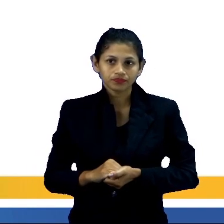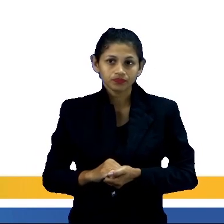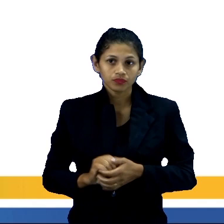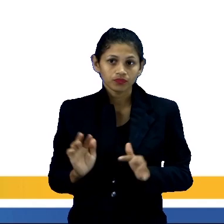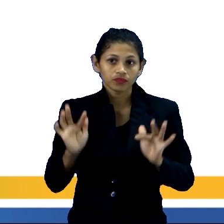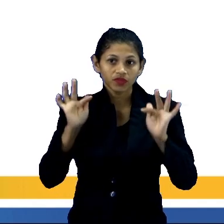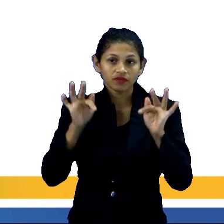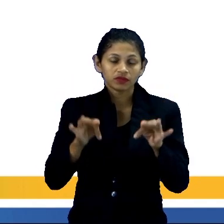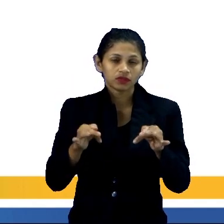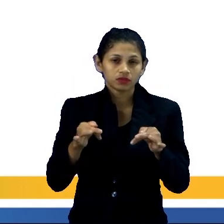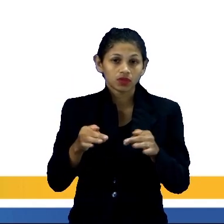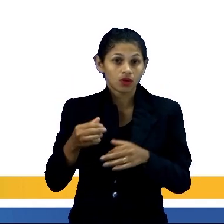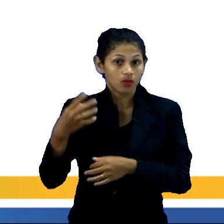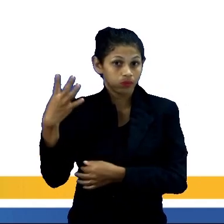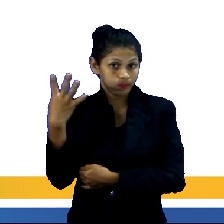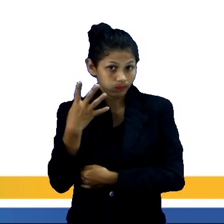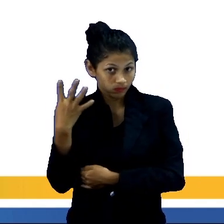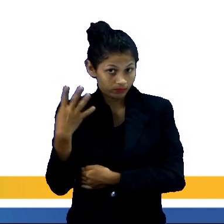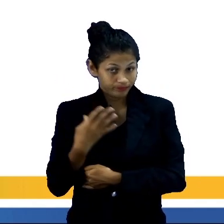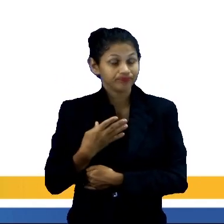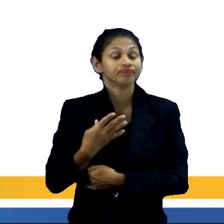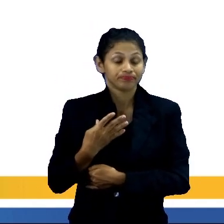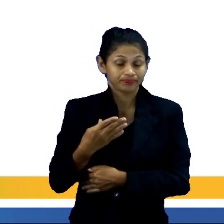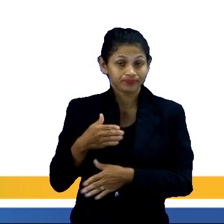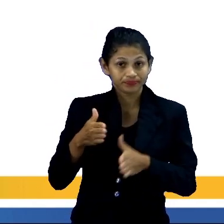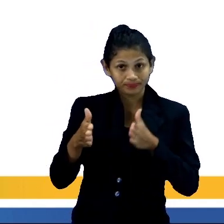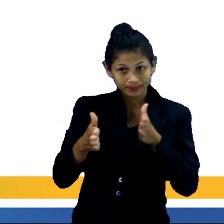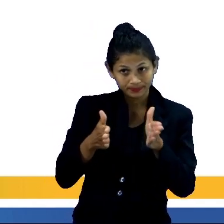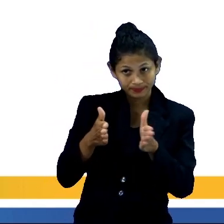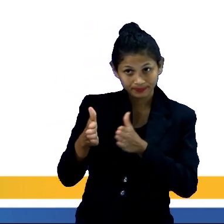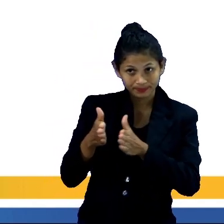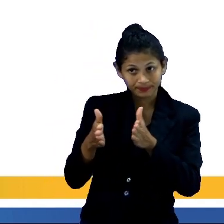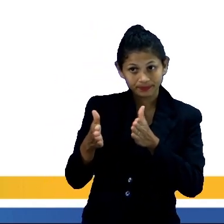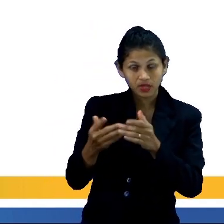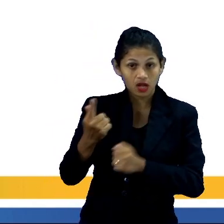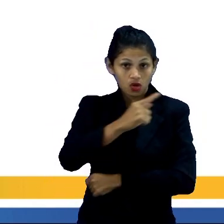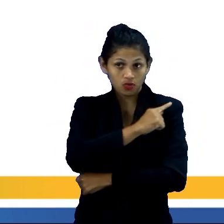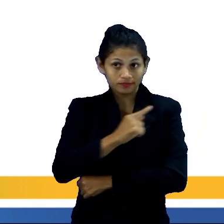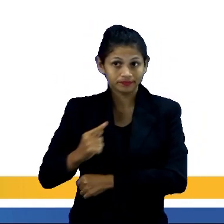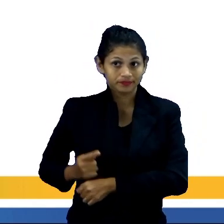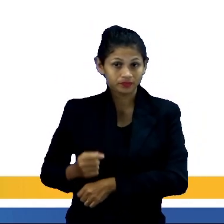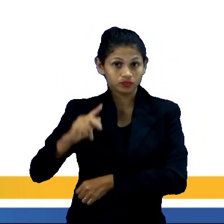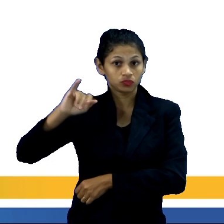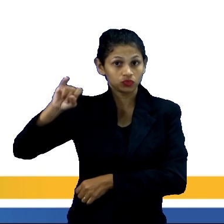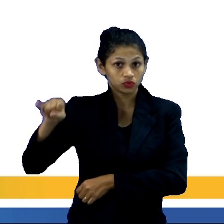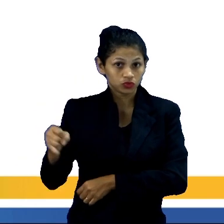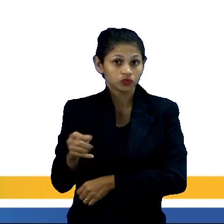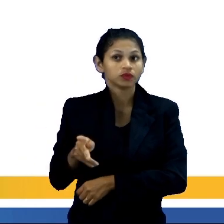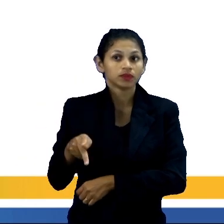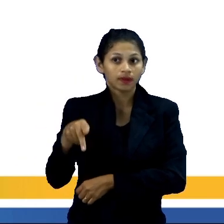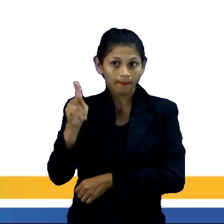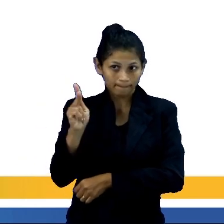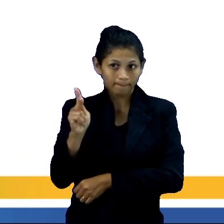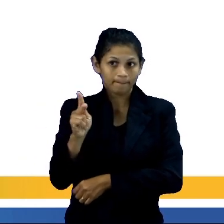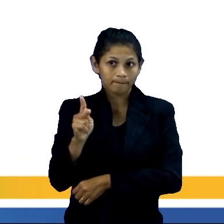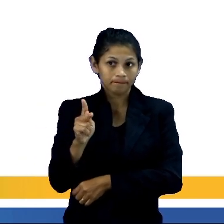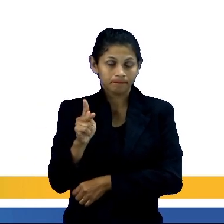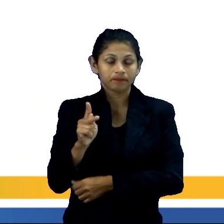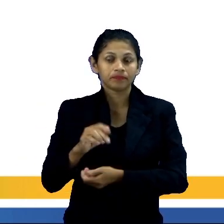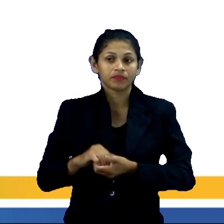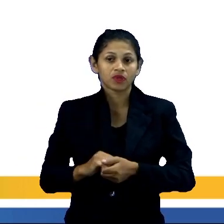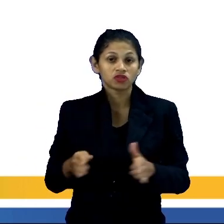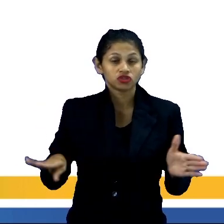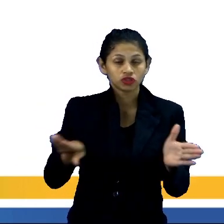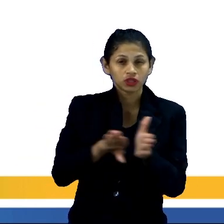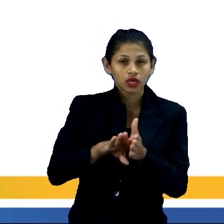Por último, temos o quarto período, né, do governo JK, com a chegada do presidente Juscelino Kubitschek à